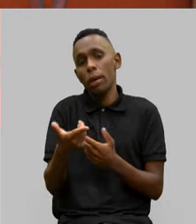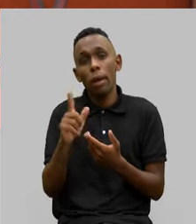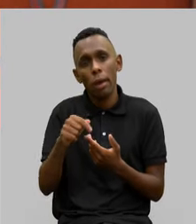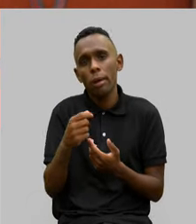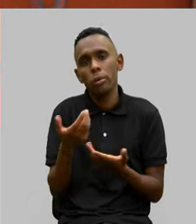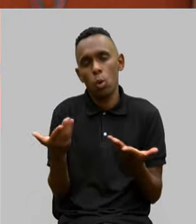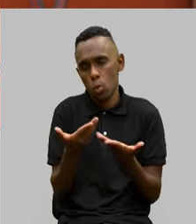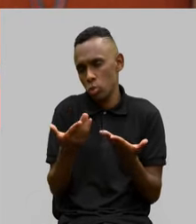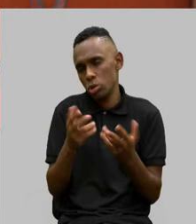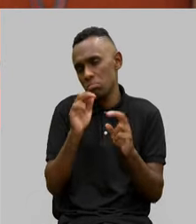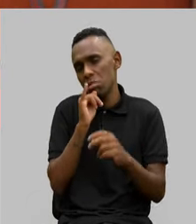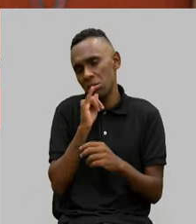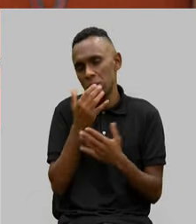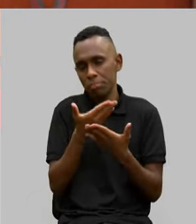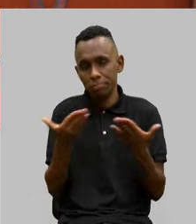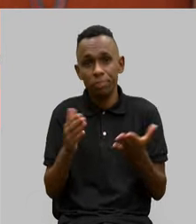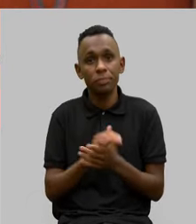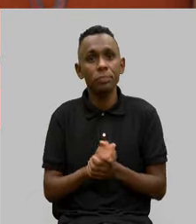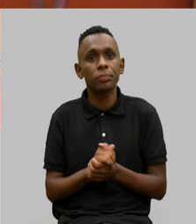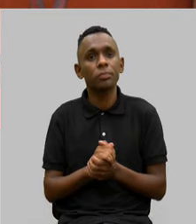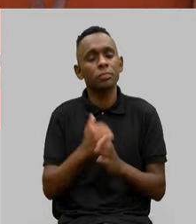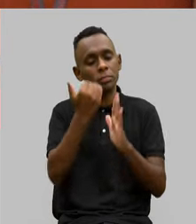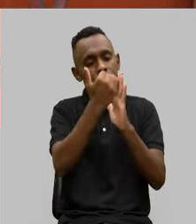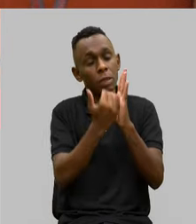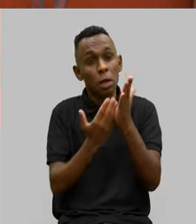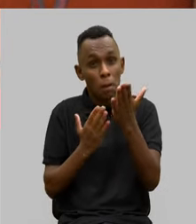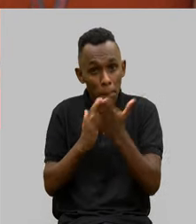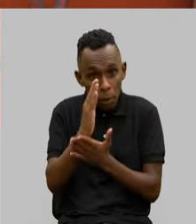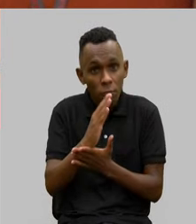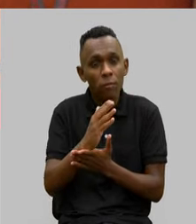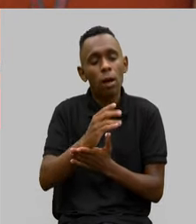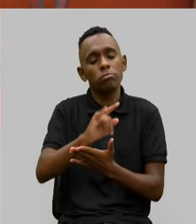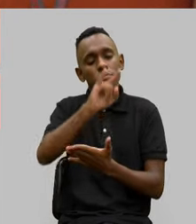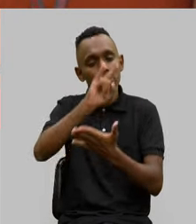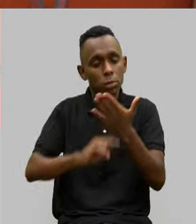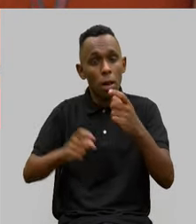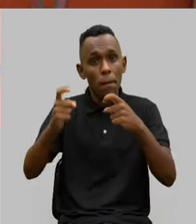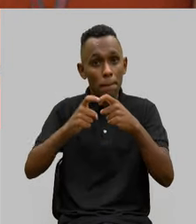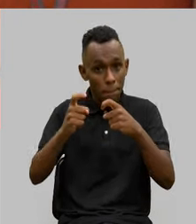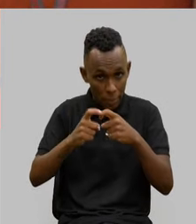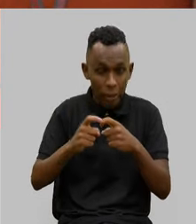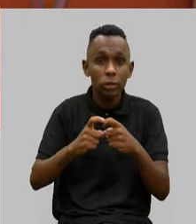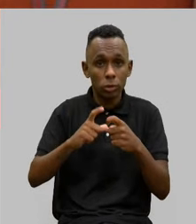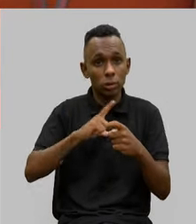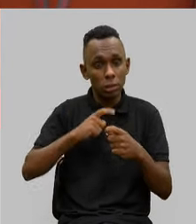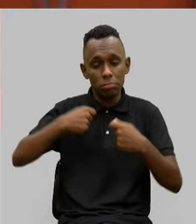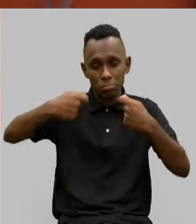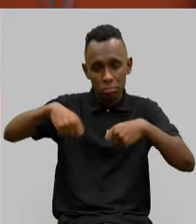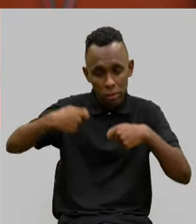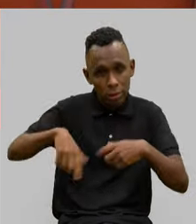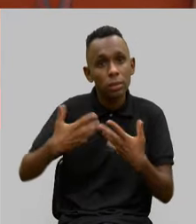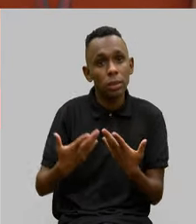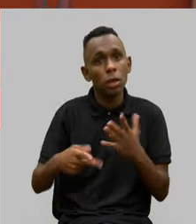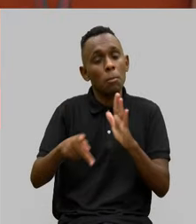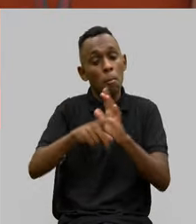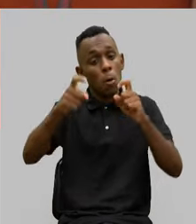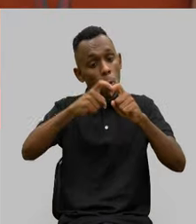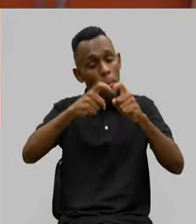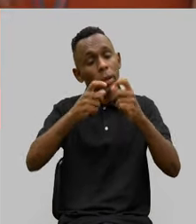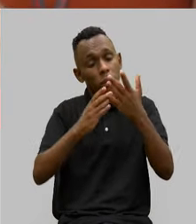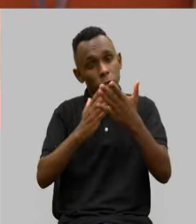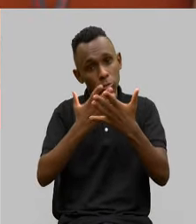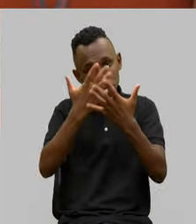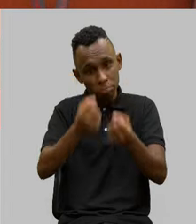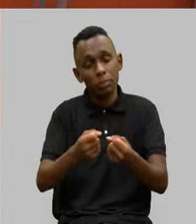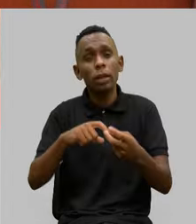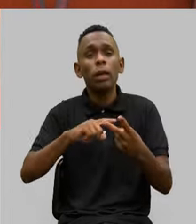aqui eh os requisitos são comprovação por meio de laud do médico fundamentado e circunstanciado expedido por médico e